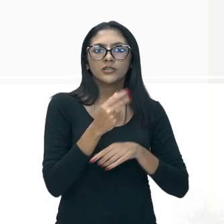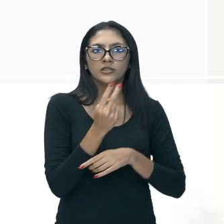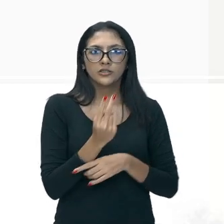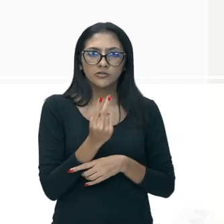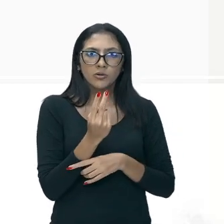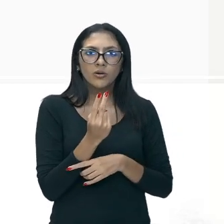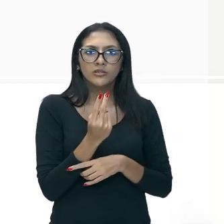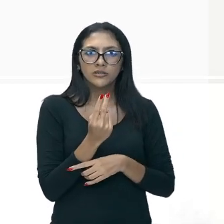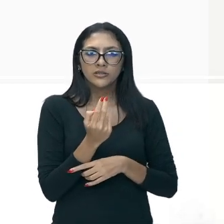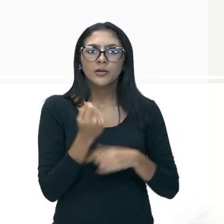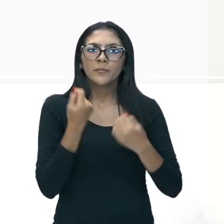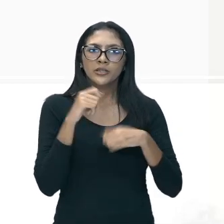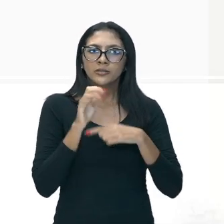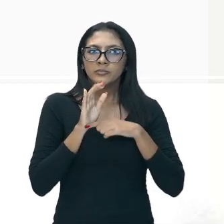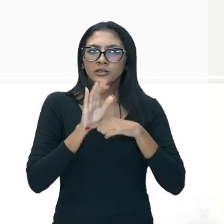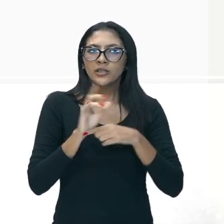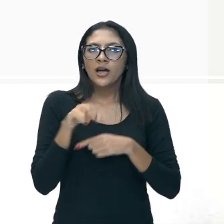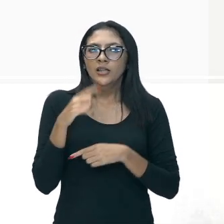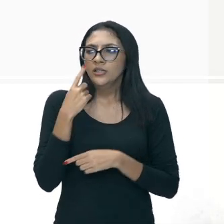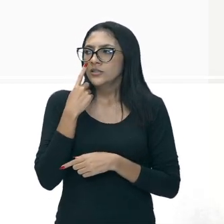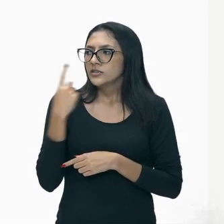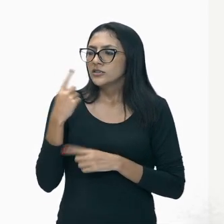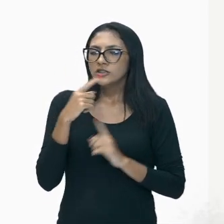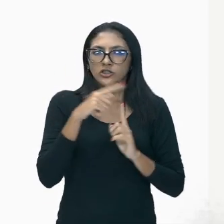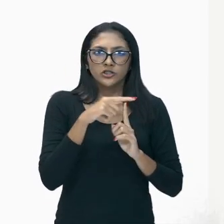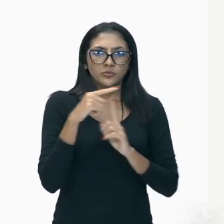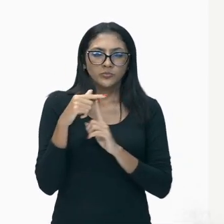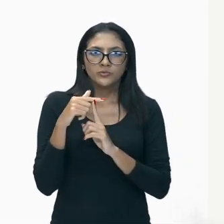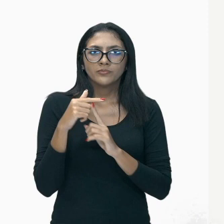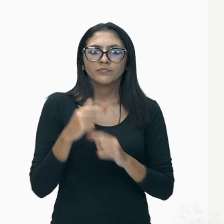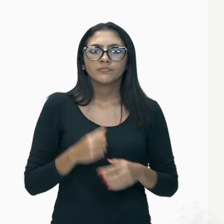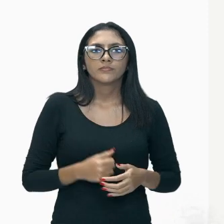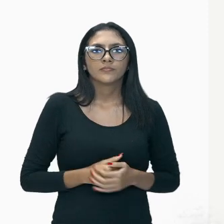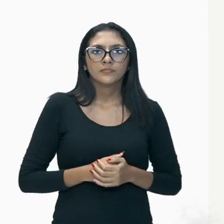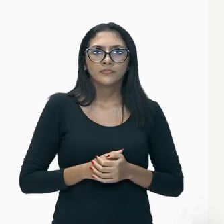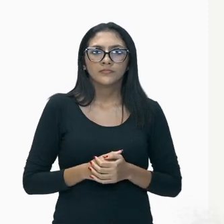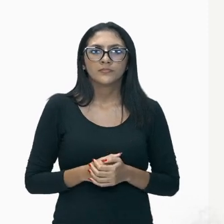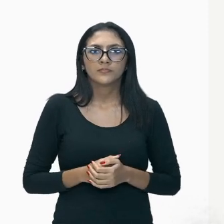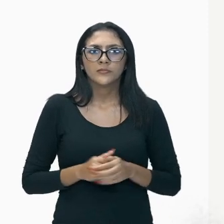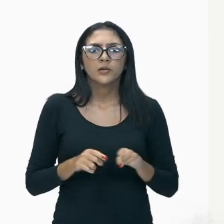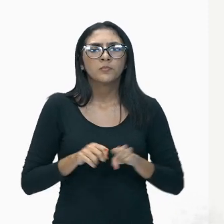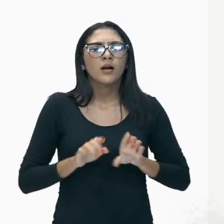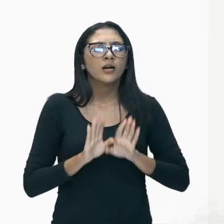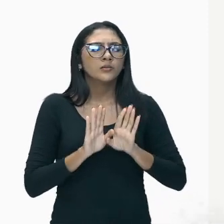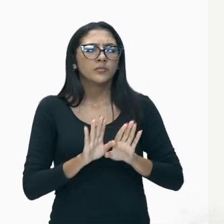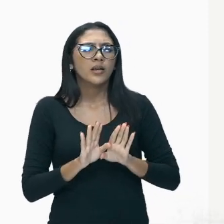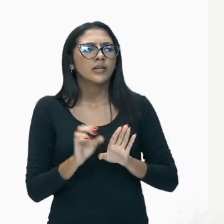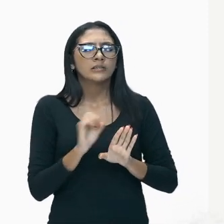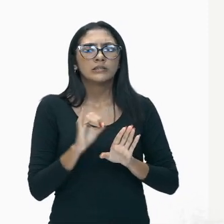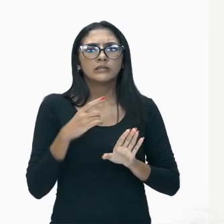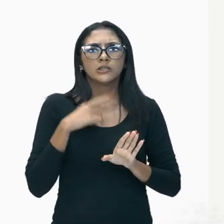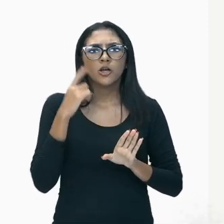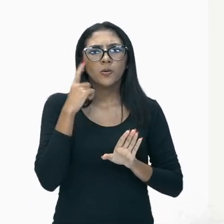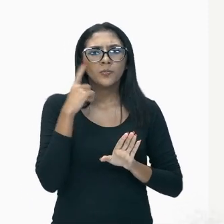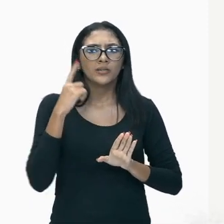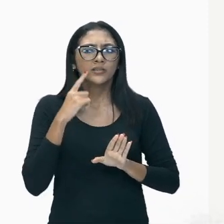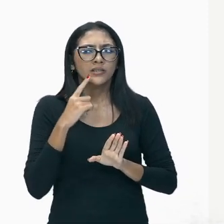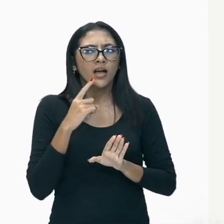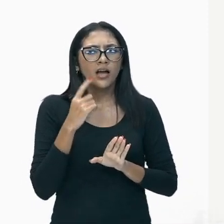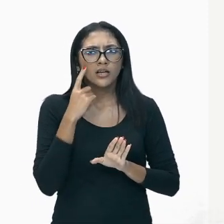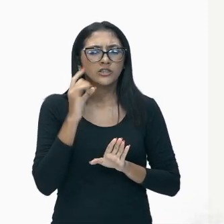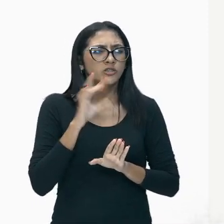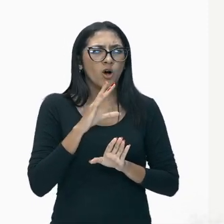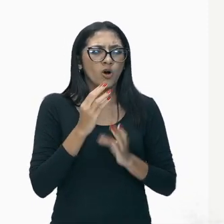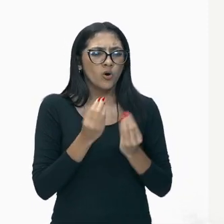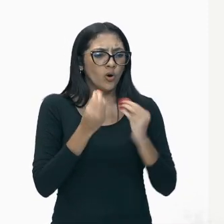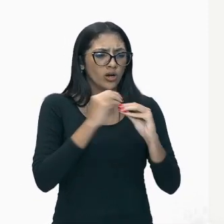em quilowatt-hora. Aí você pode estar se perguntando, mas professora, se eu deixar 10.800